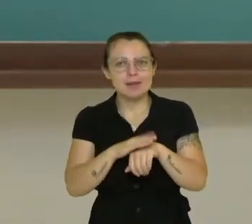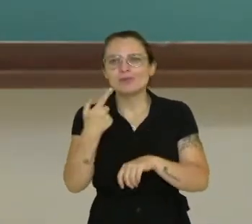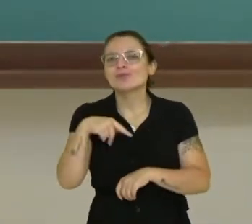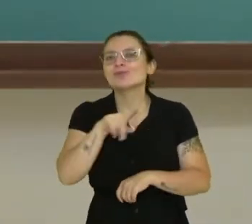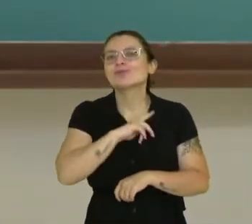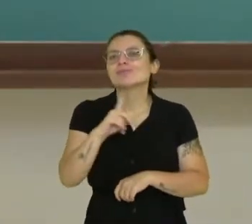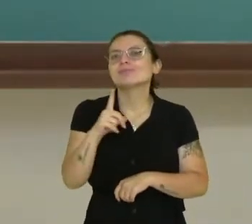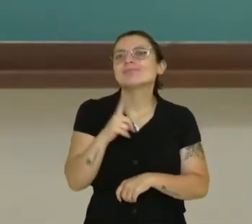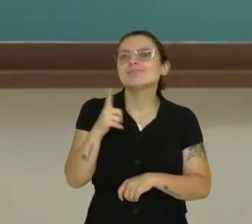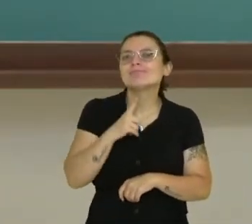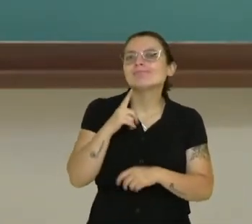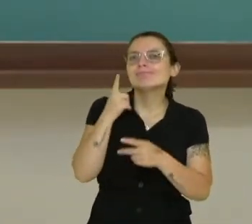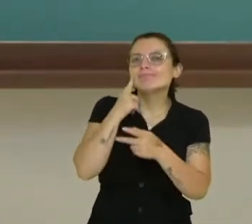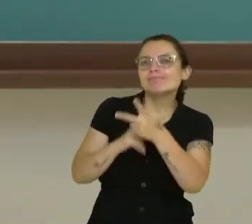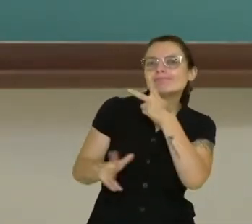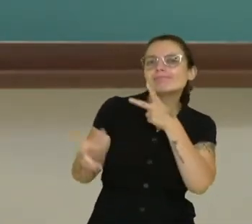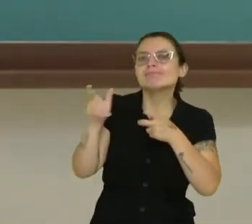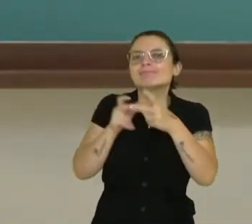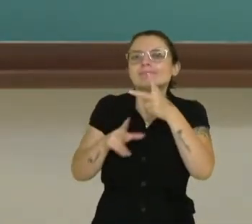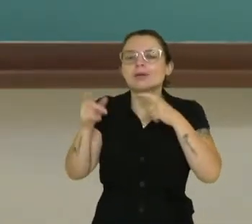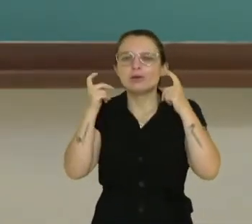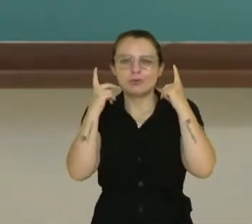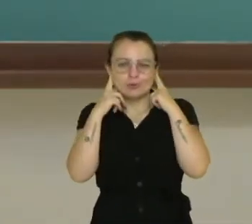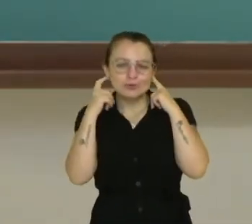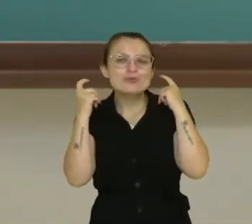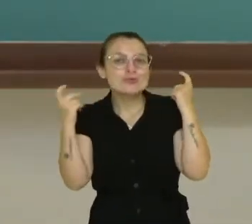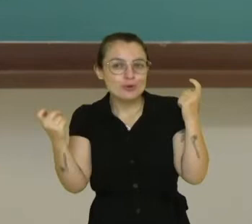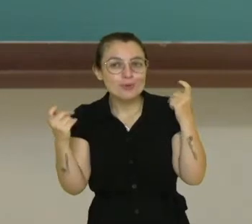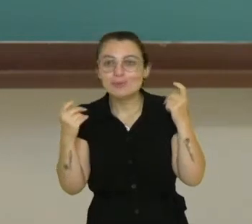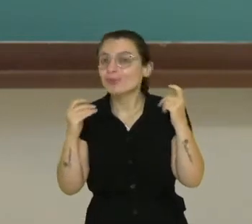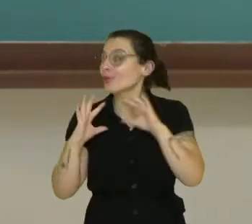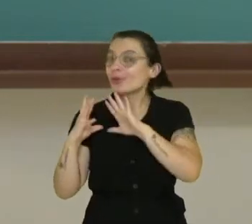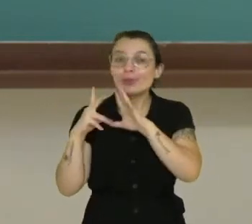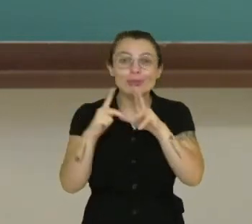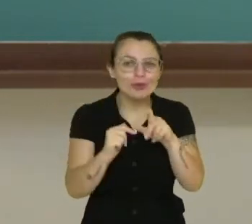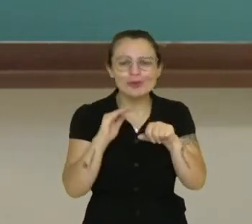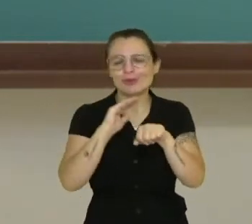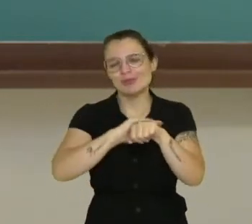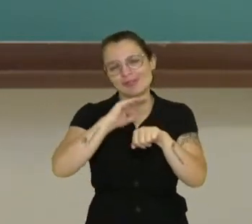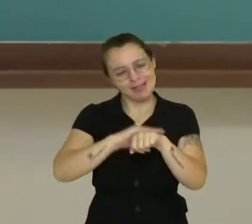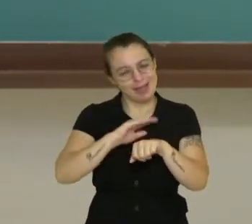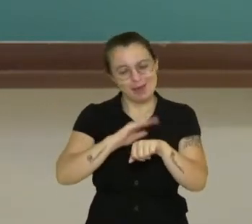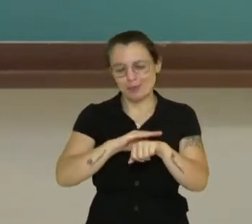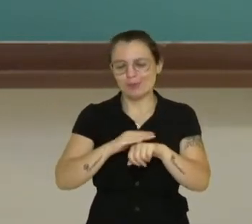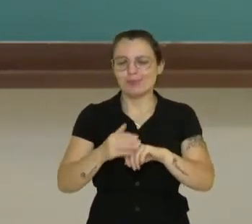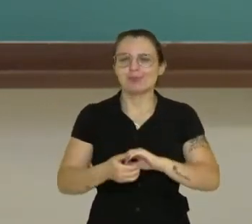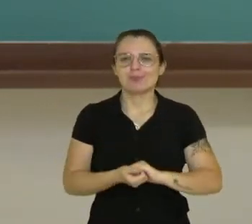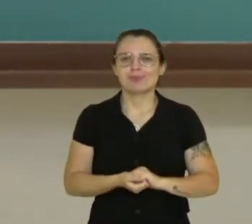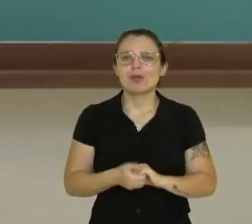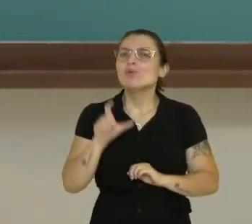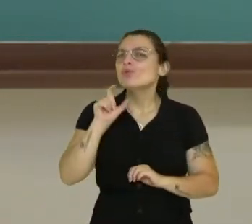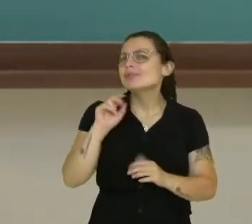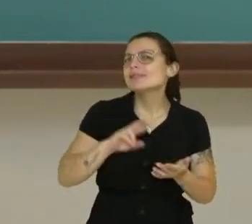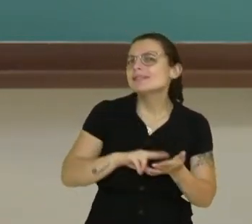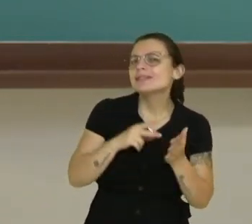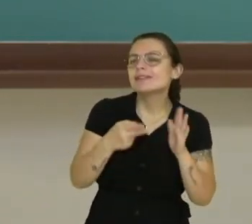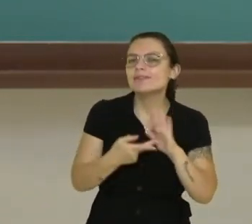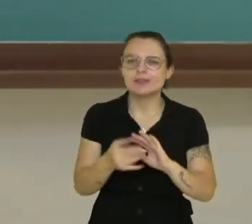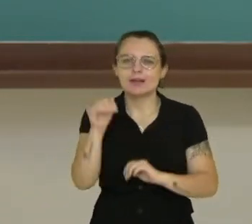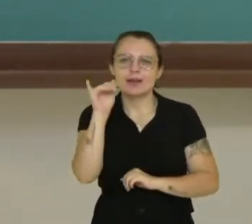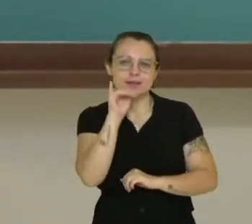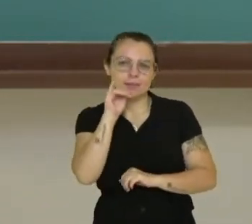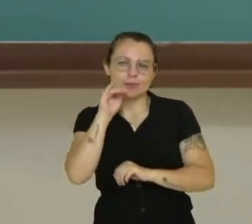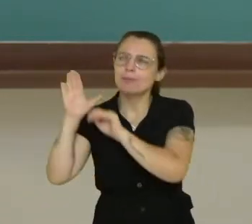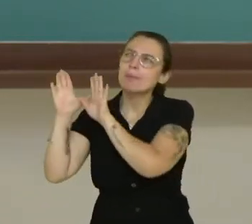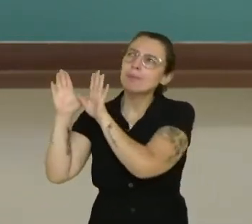temos o som à nossa volta o tempo todo, a todo tempo. Ou seja, o som, um